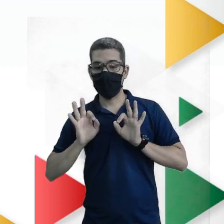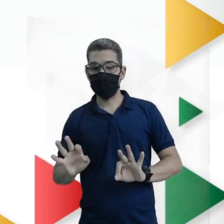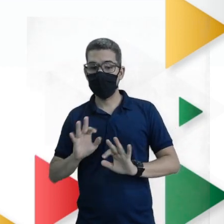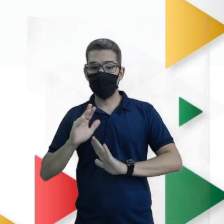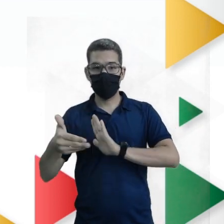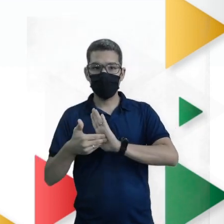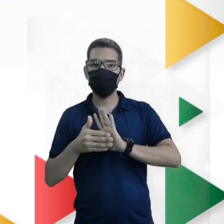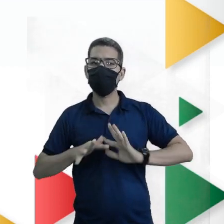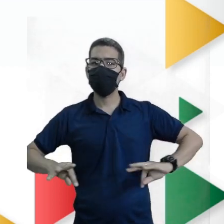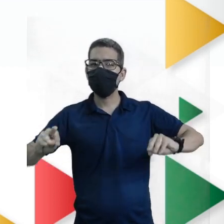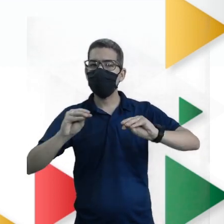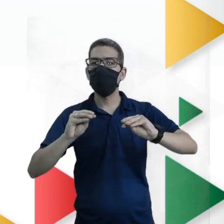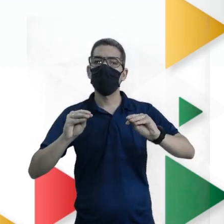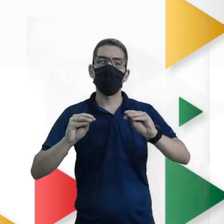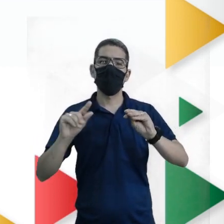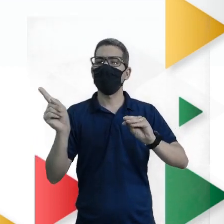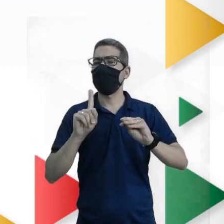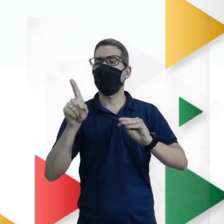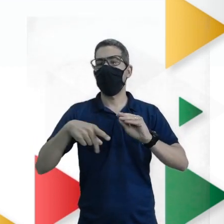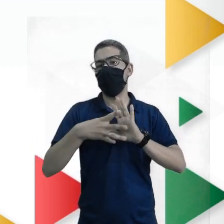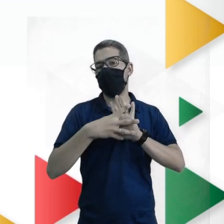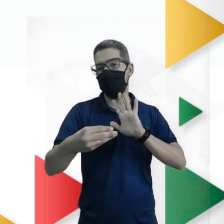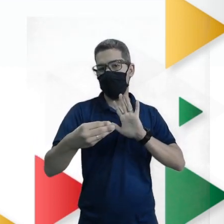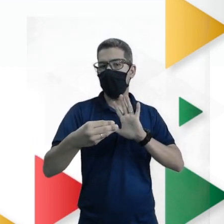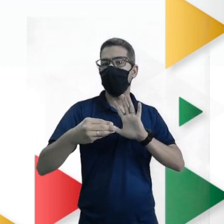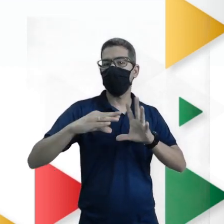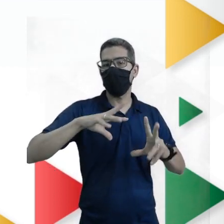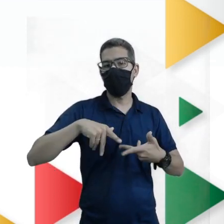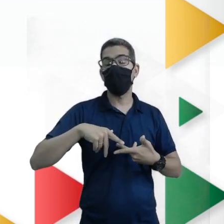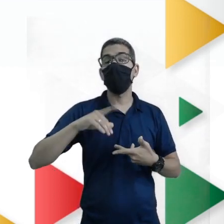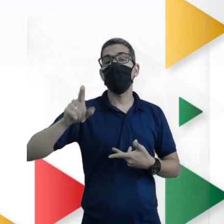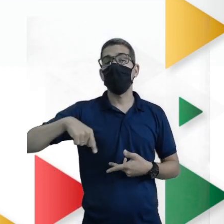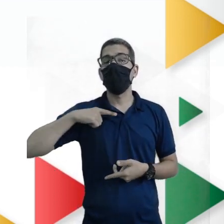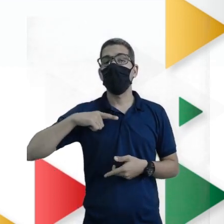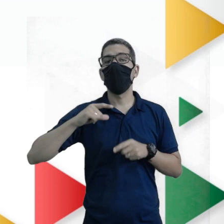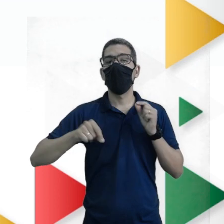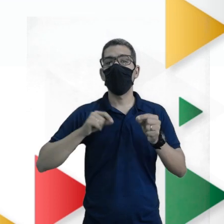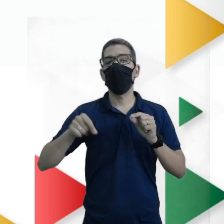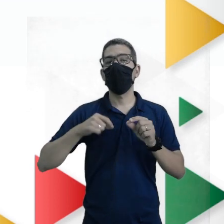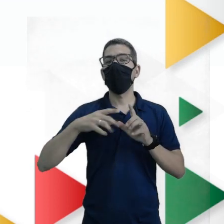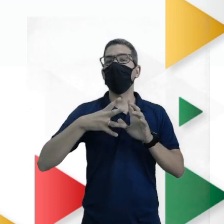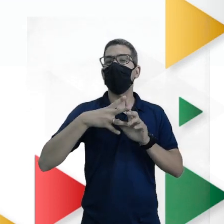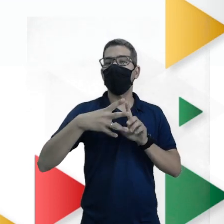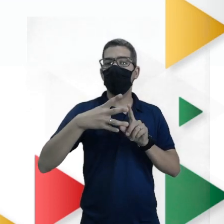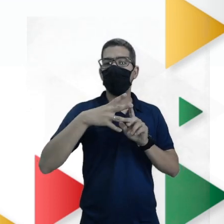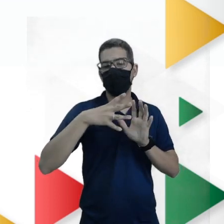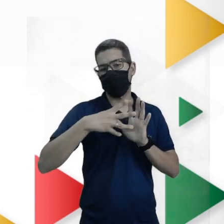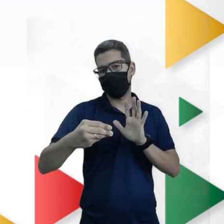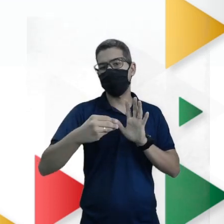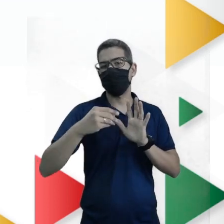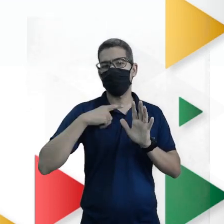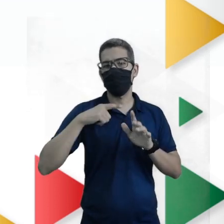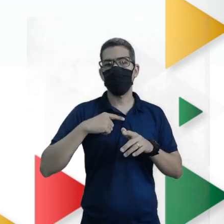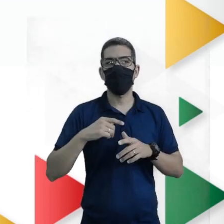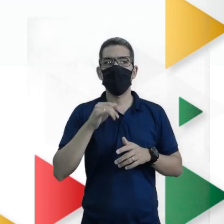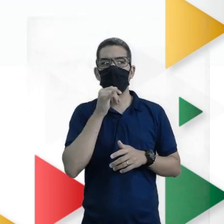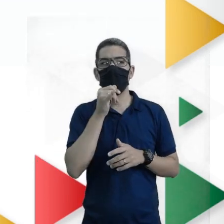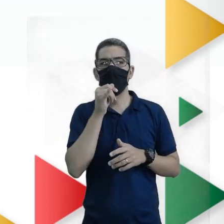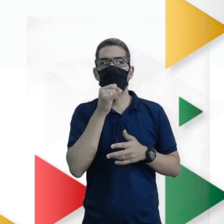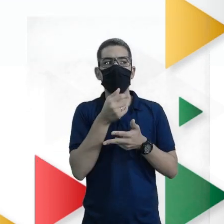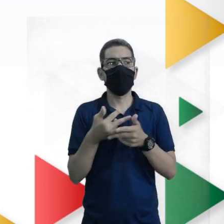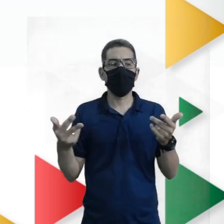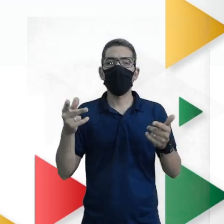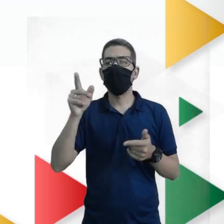para todos, ela é um modelo de mundo. A gente trabalha muito essa referência, tá bom? Então, para os babilônios,